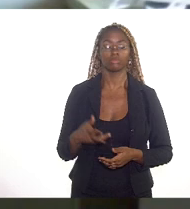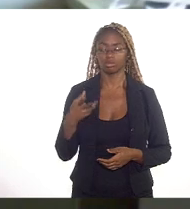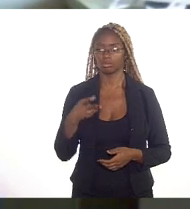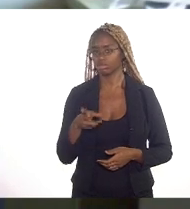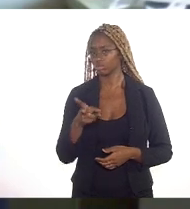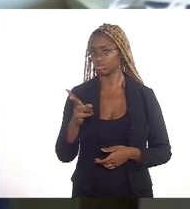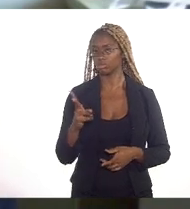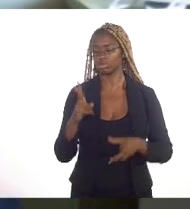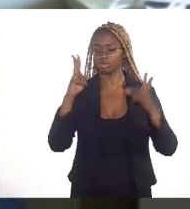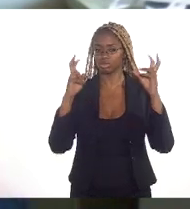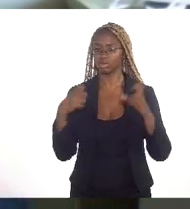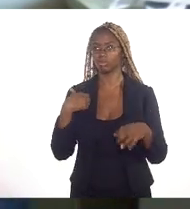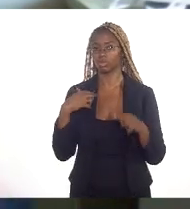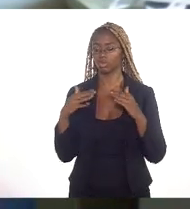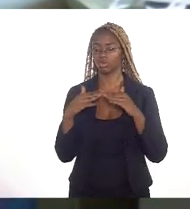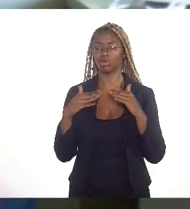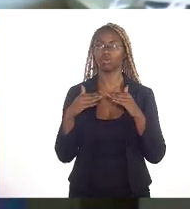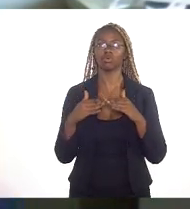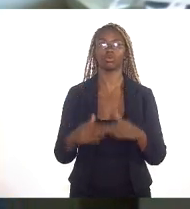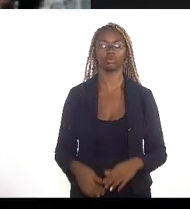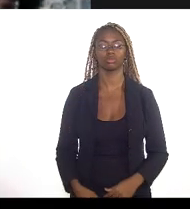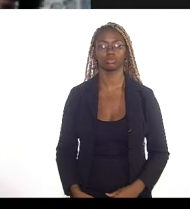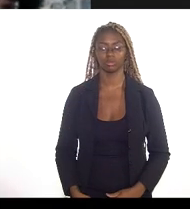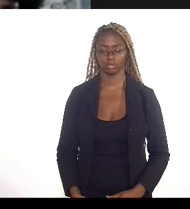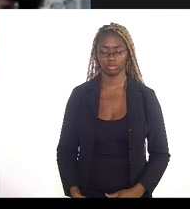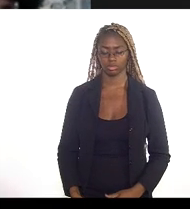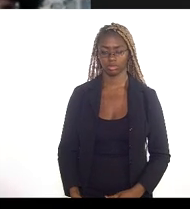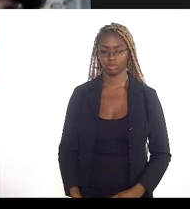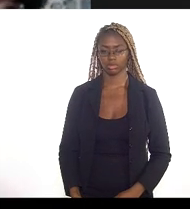da matéria, estou votando favorável, senhor presidente.